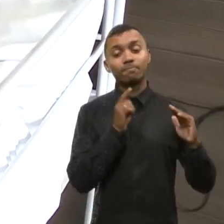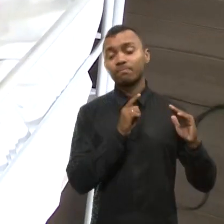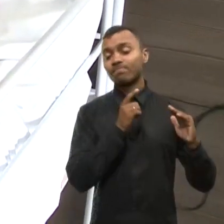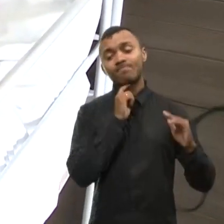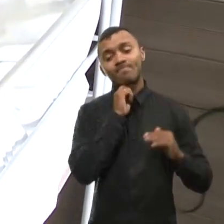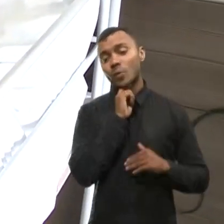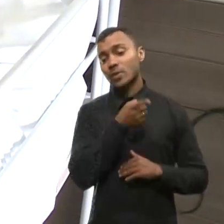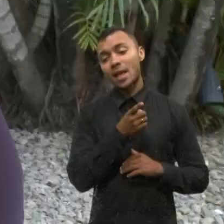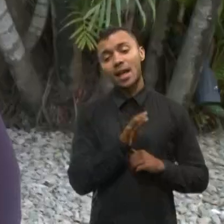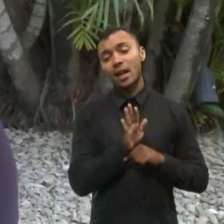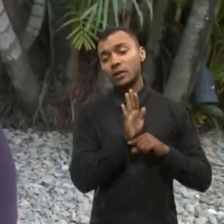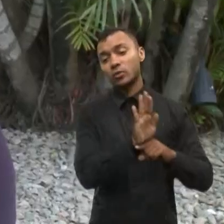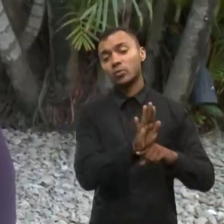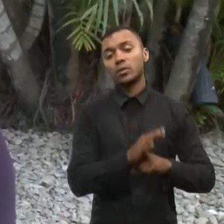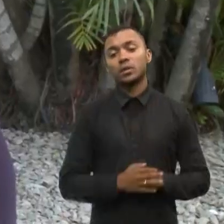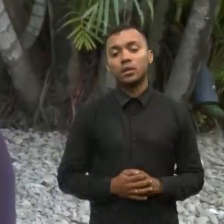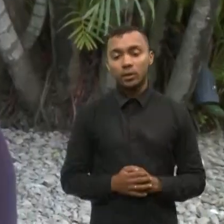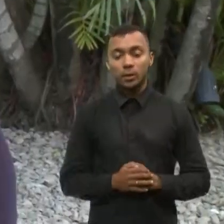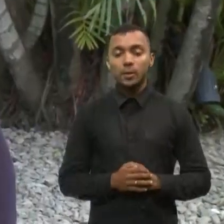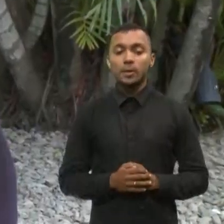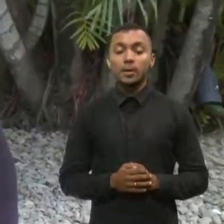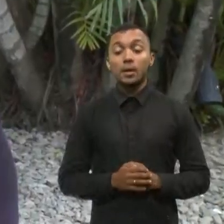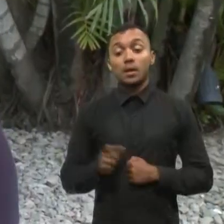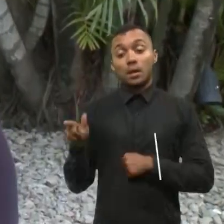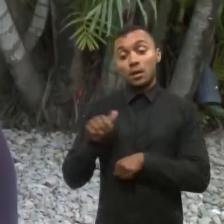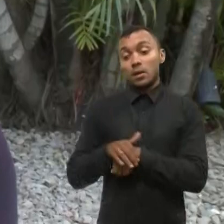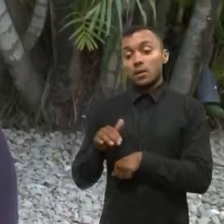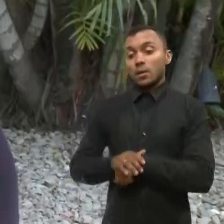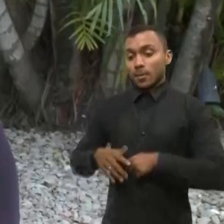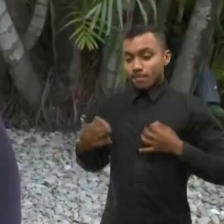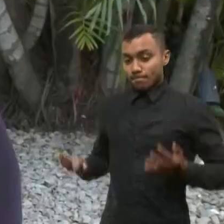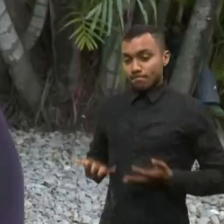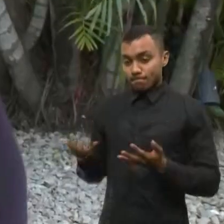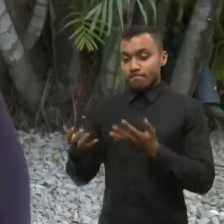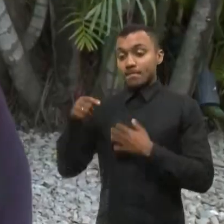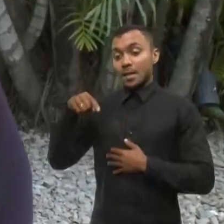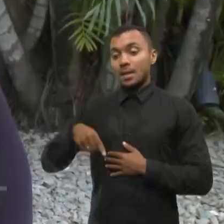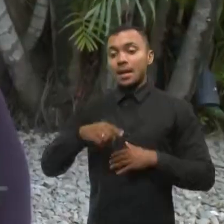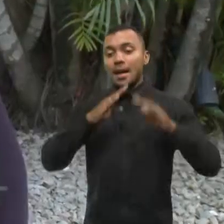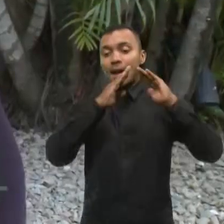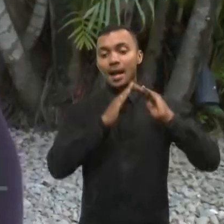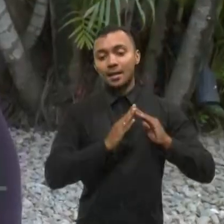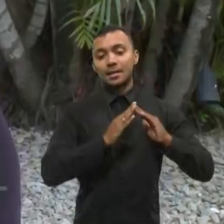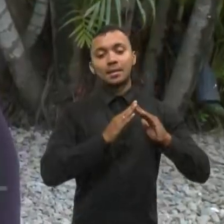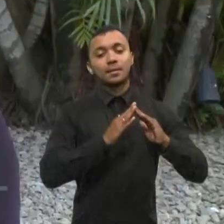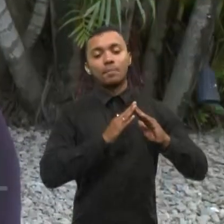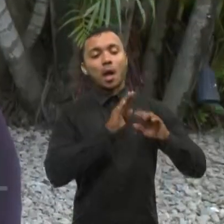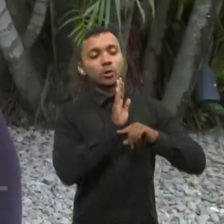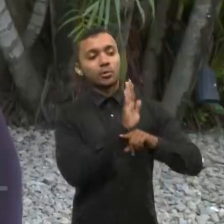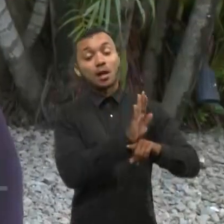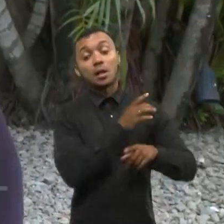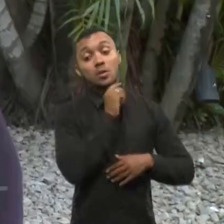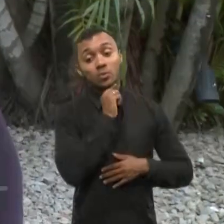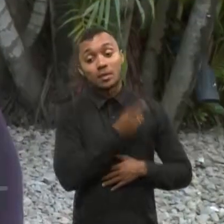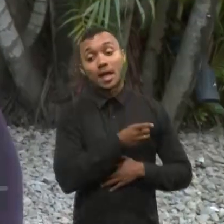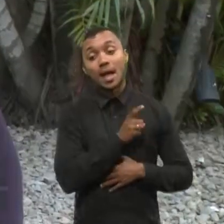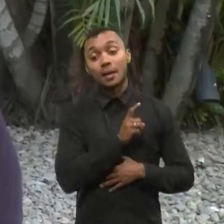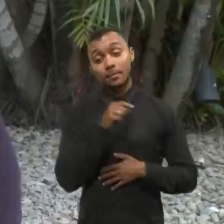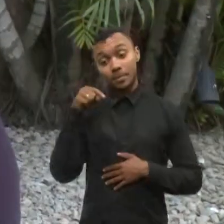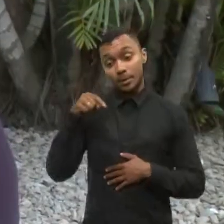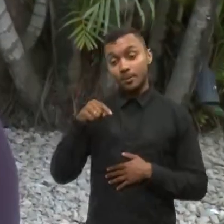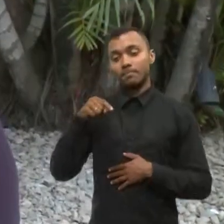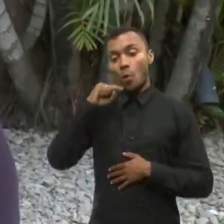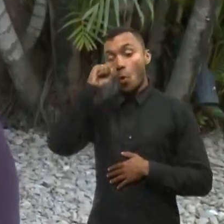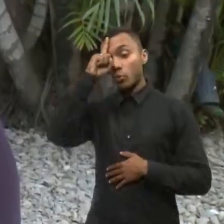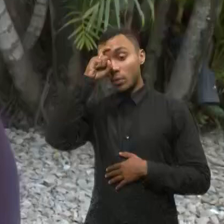tanto suporte. Ele está sendo estimulado, que em casa nós não poderíamos fazer. E esse estímulo é para